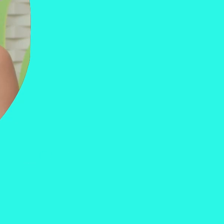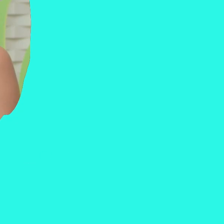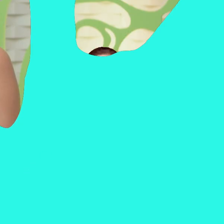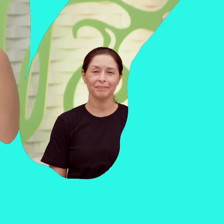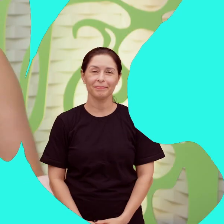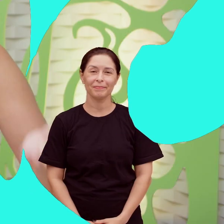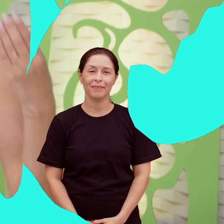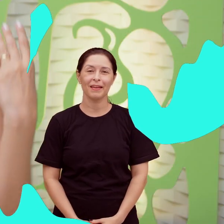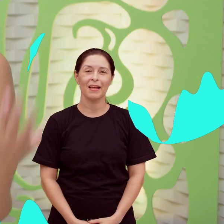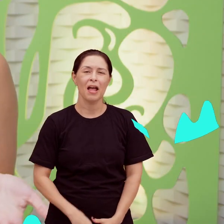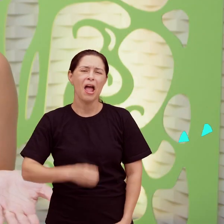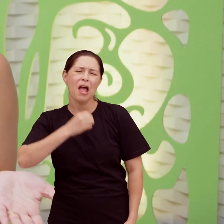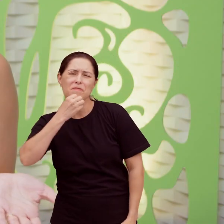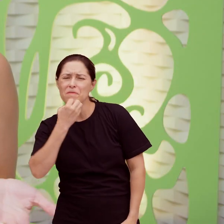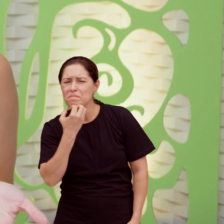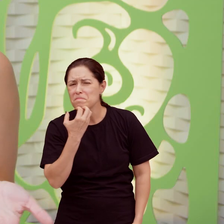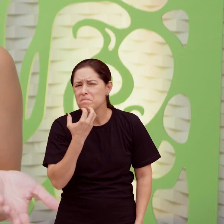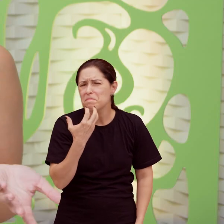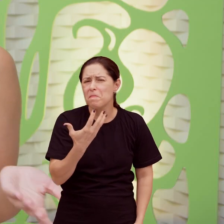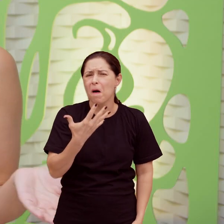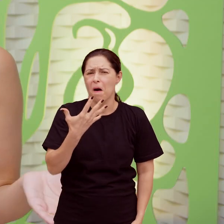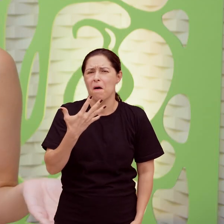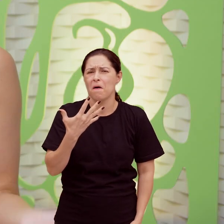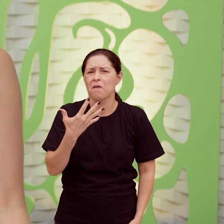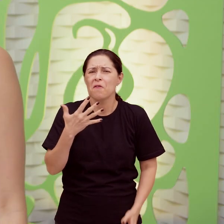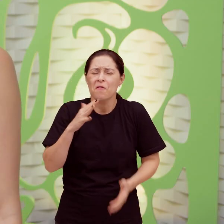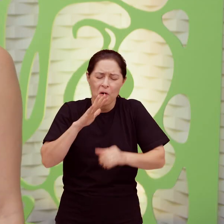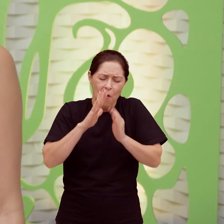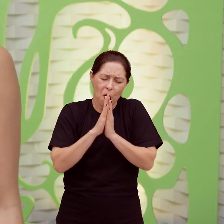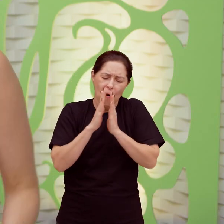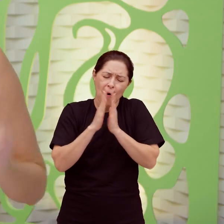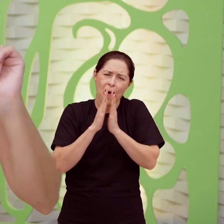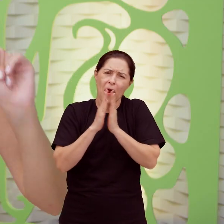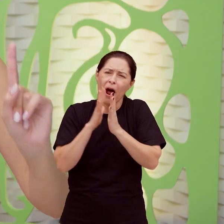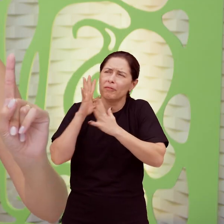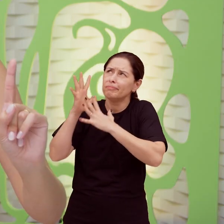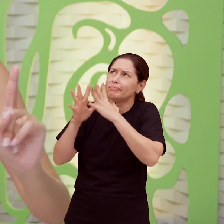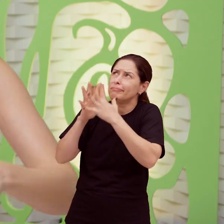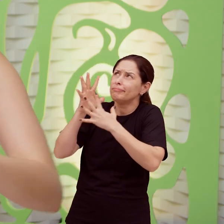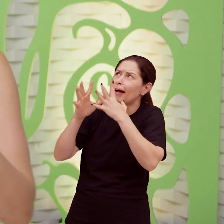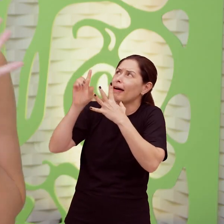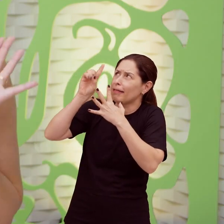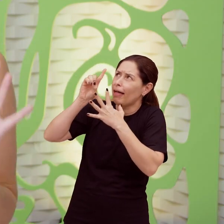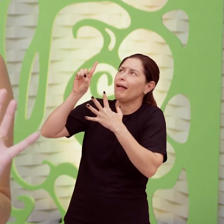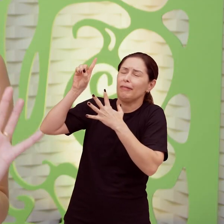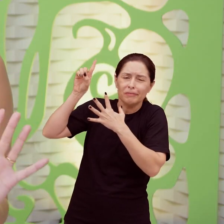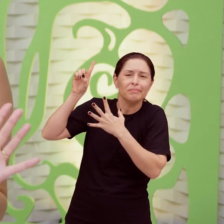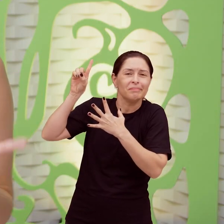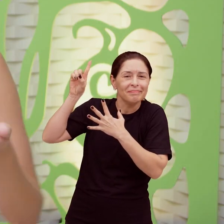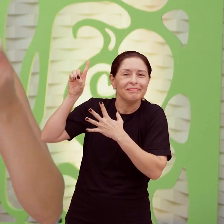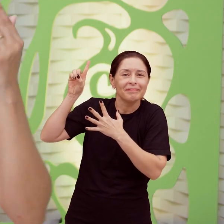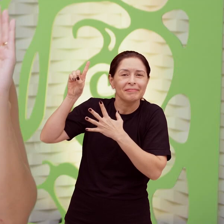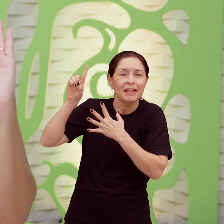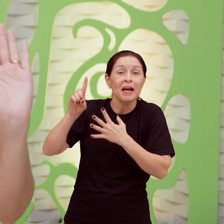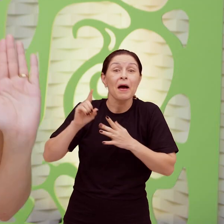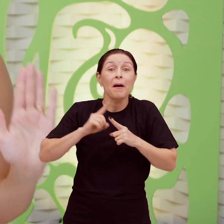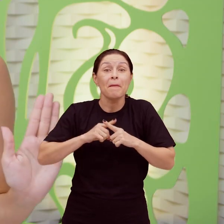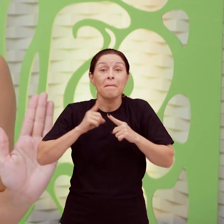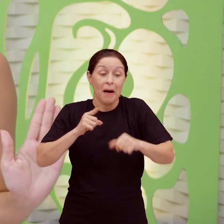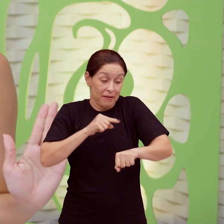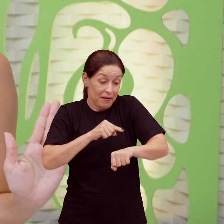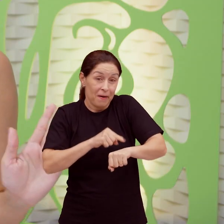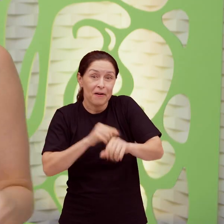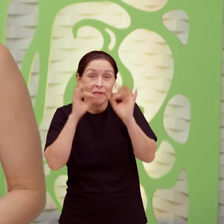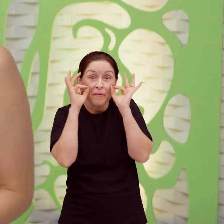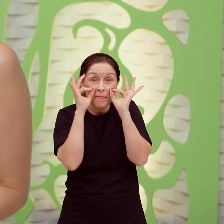Ai, galerinha, é tão bom a gente poder falar com o nosso pai, não é mesmo? Mas agora, eu quero que vocês prestem